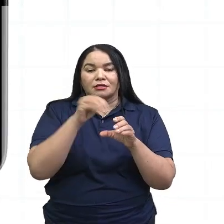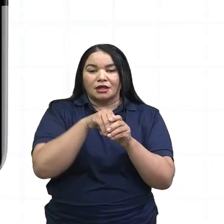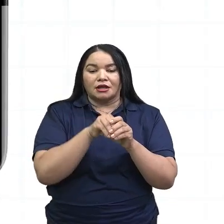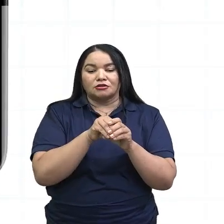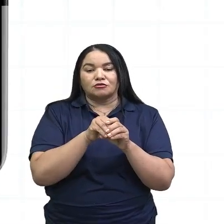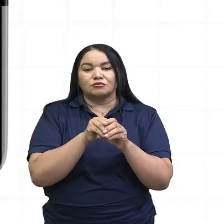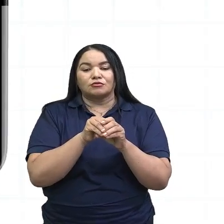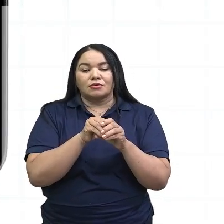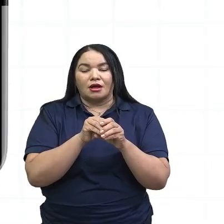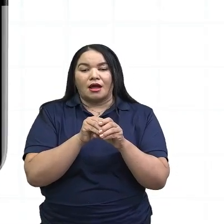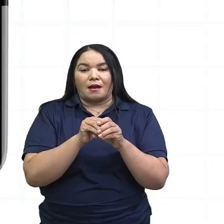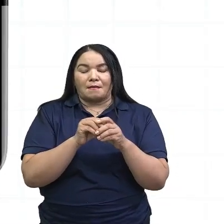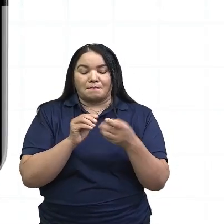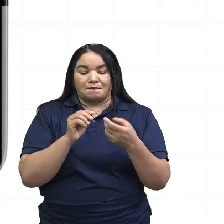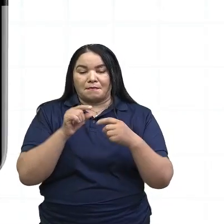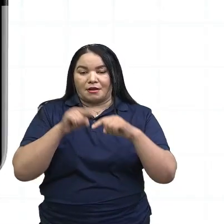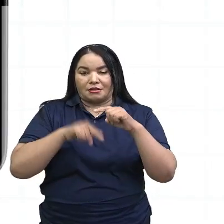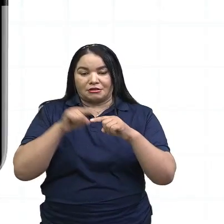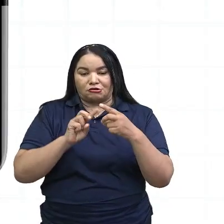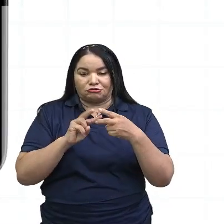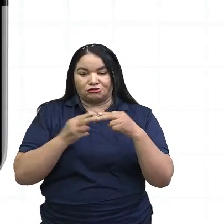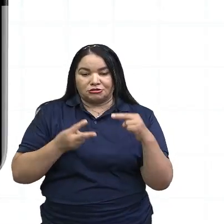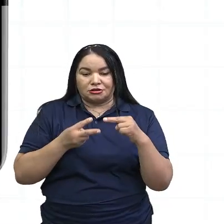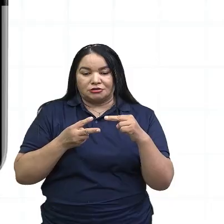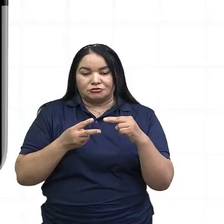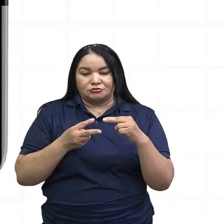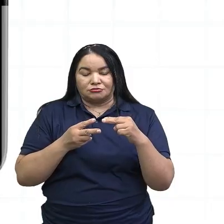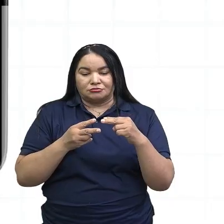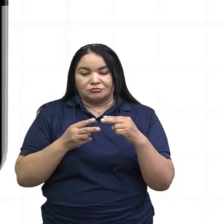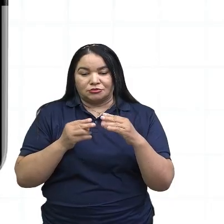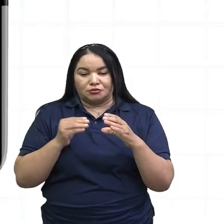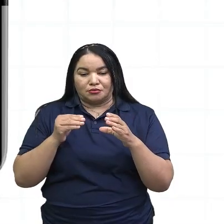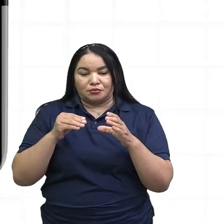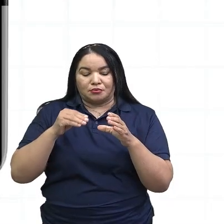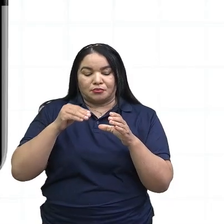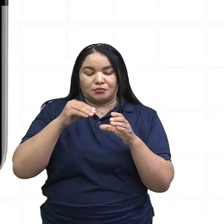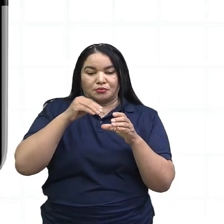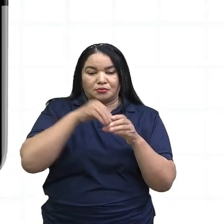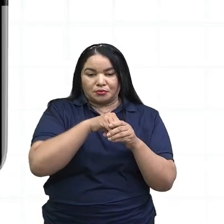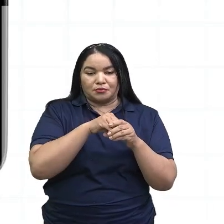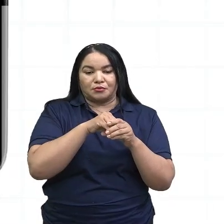seu material genético. Observe que ele vai entrar aí, ó, o vírus